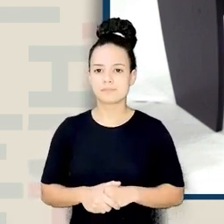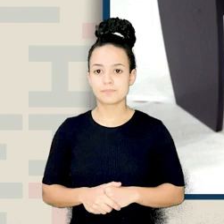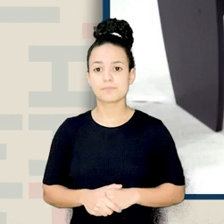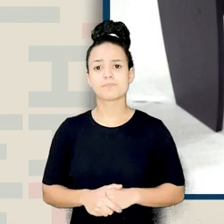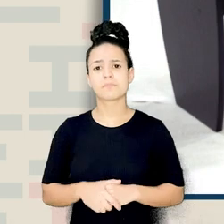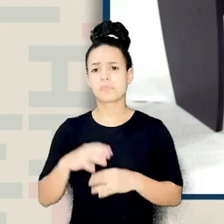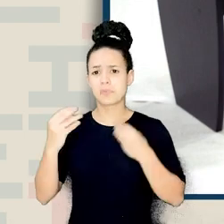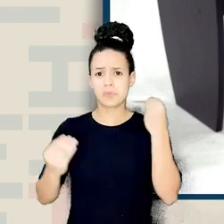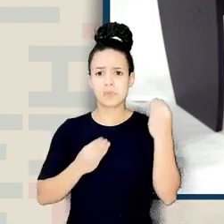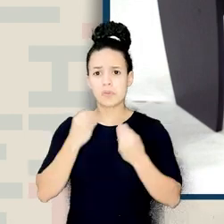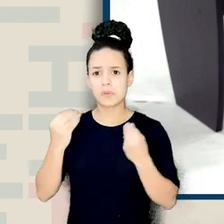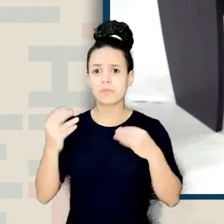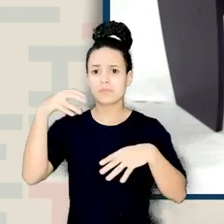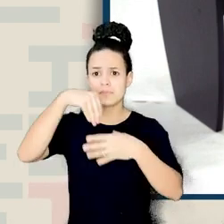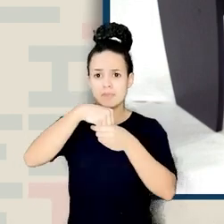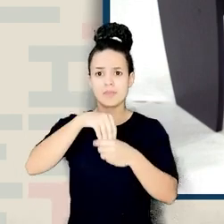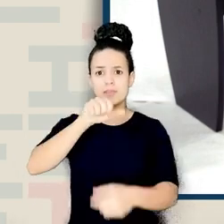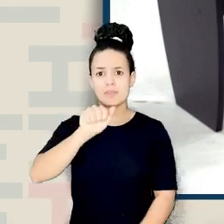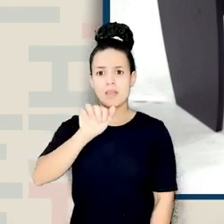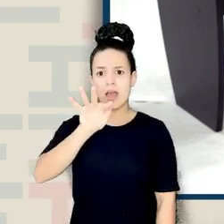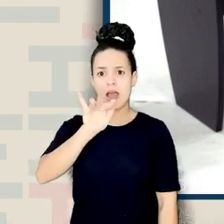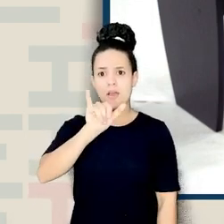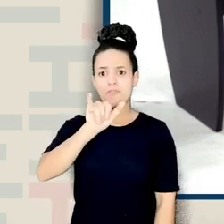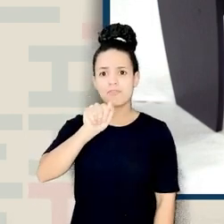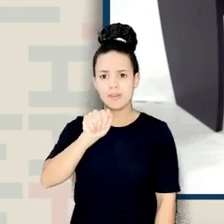Como ficou isso na alfaia?